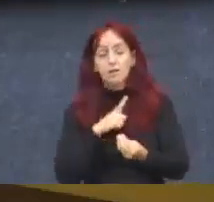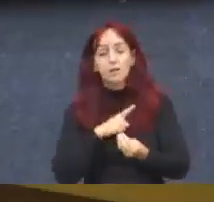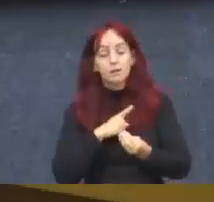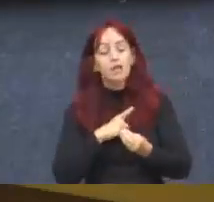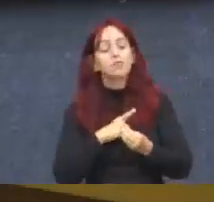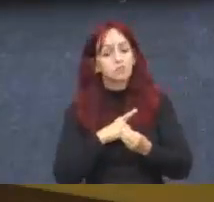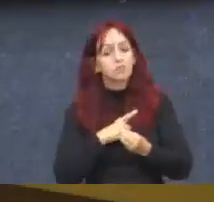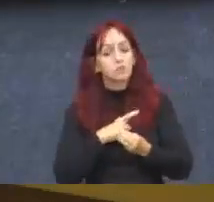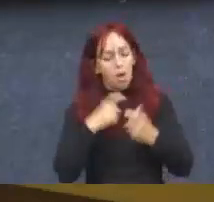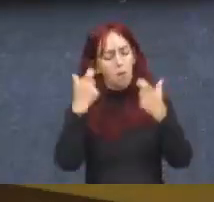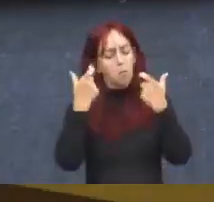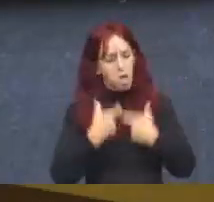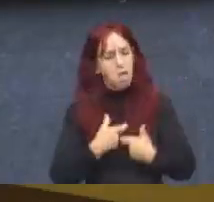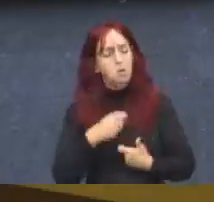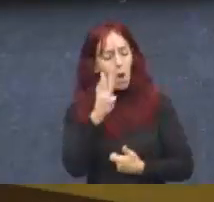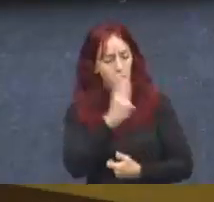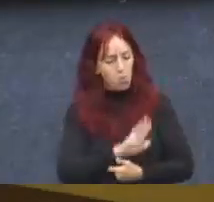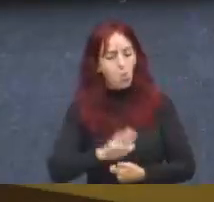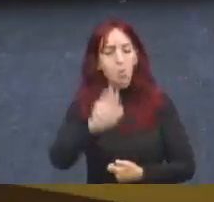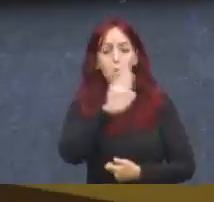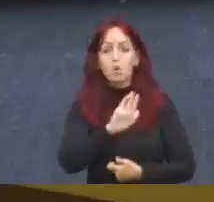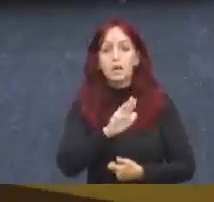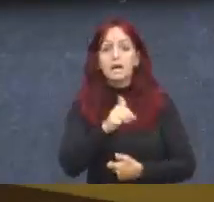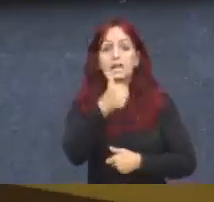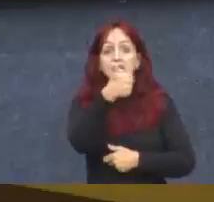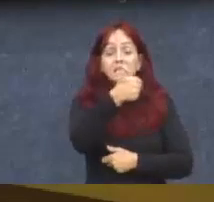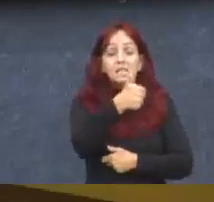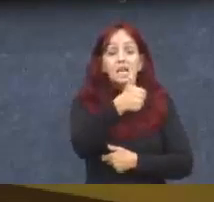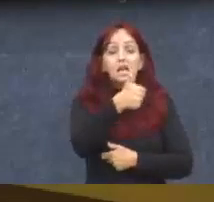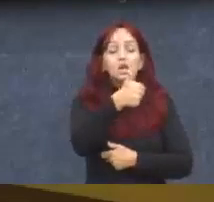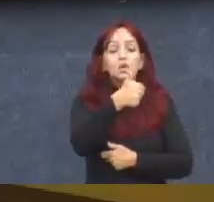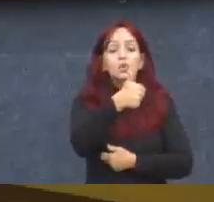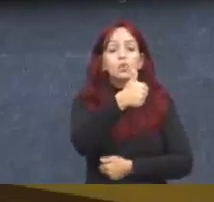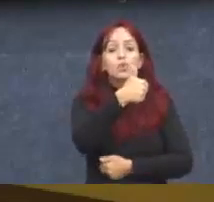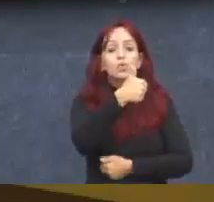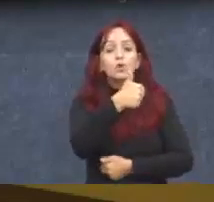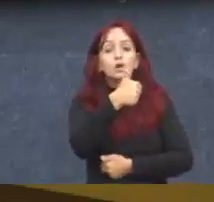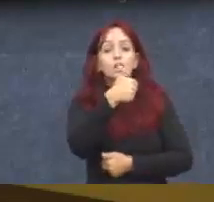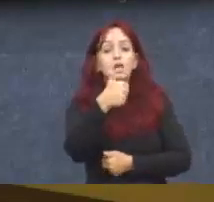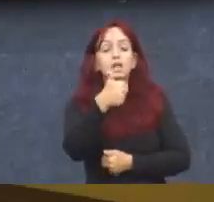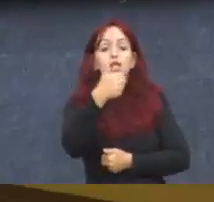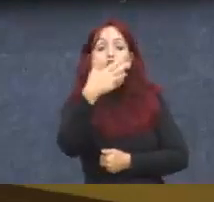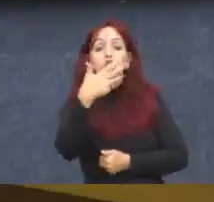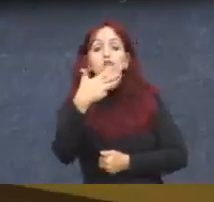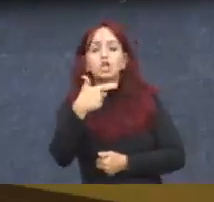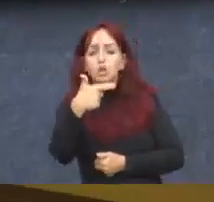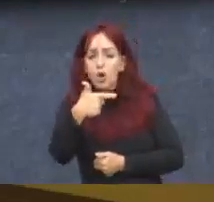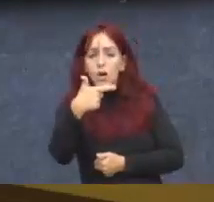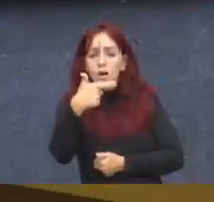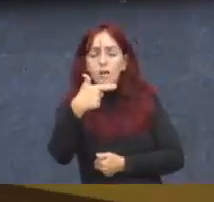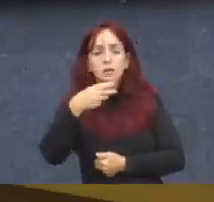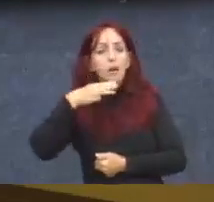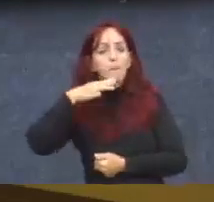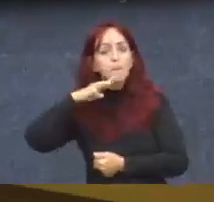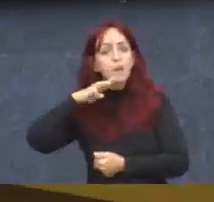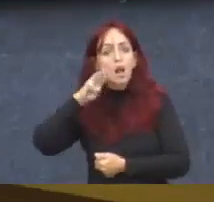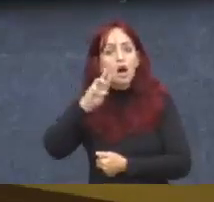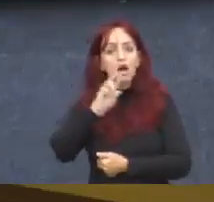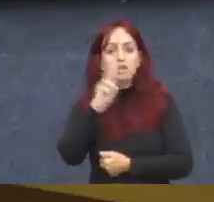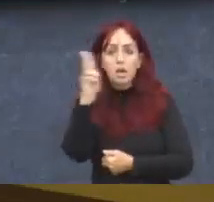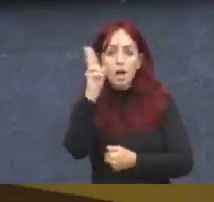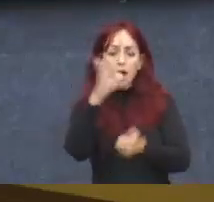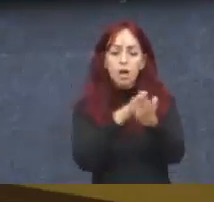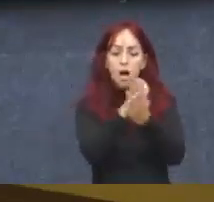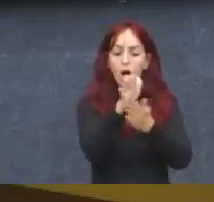pessoal do presidente Lula, 112 bilhões de reais foram gastos, ou serão gastos esse